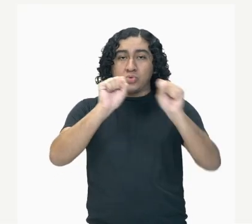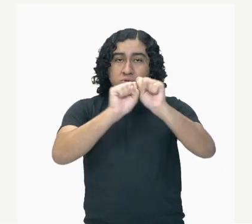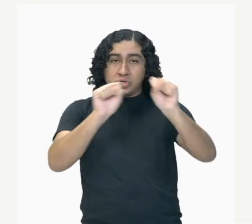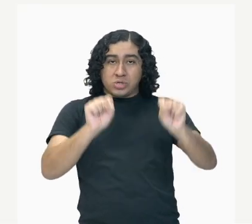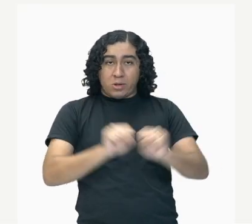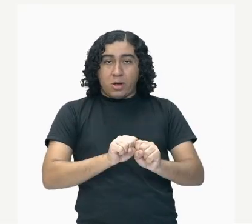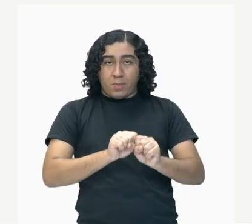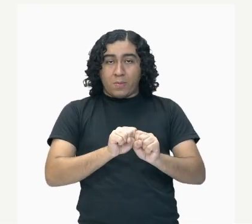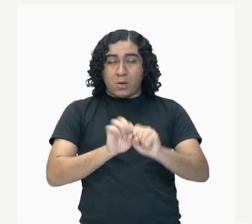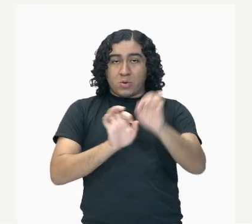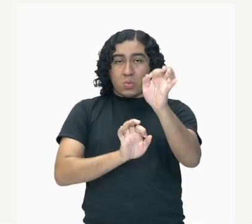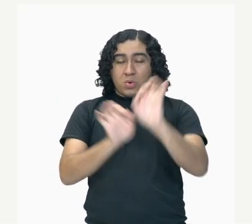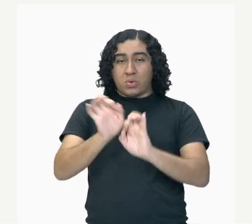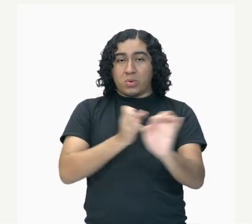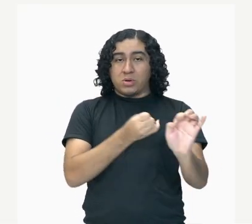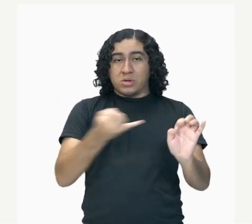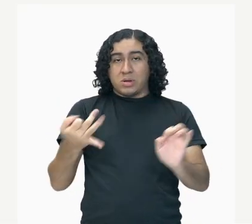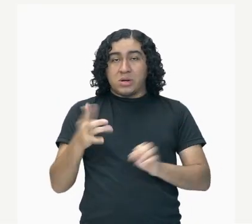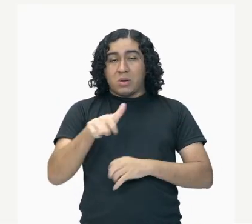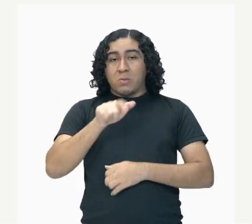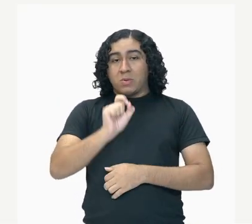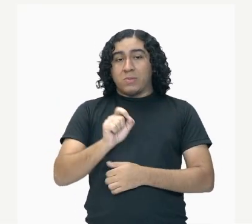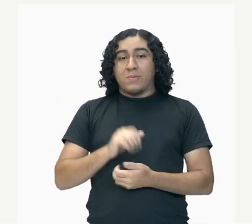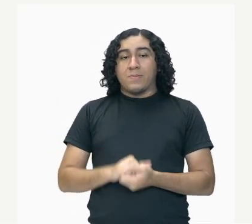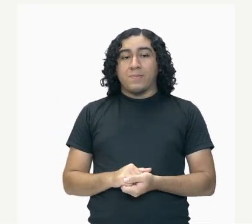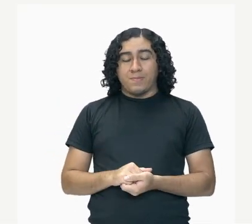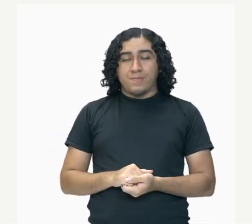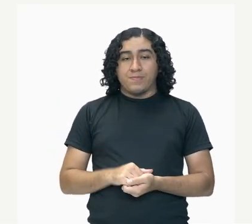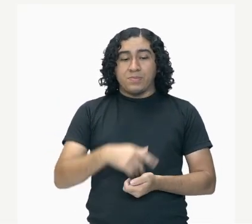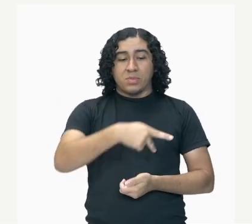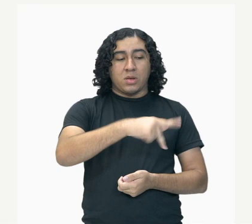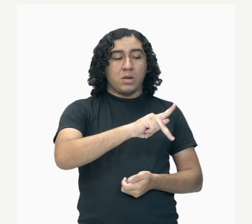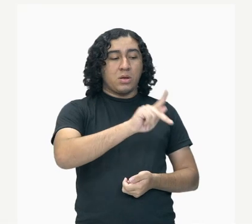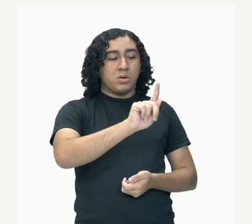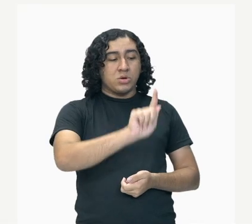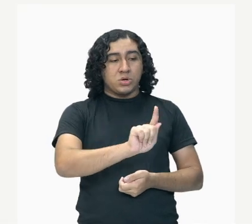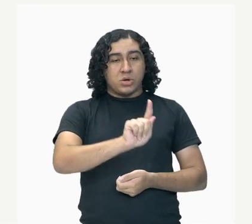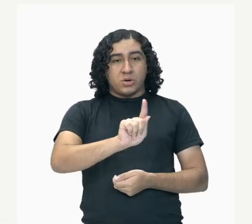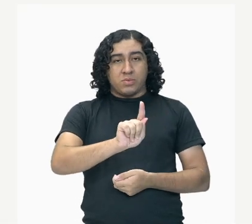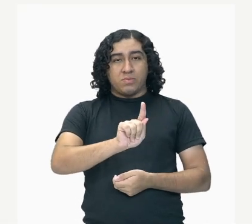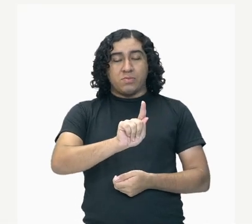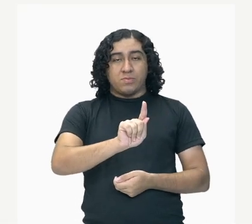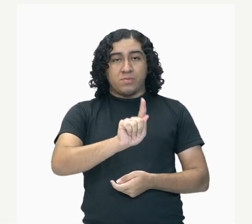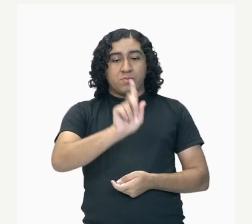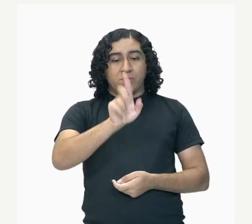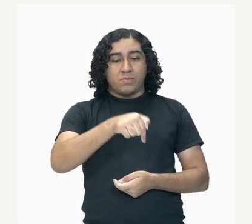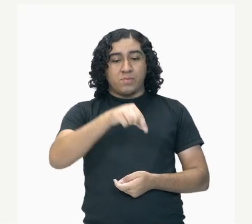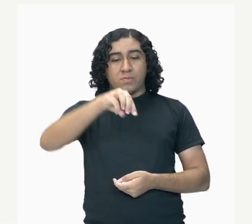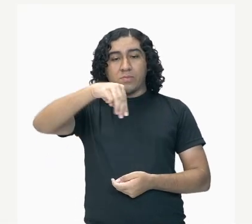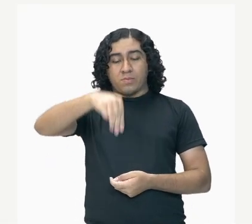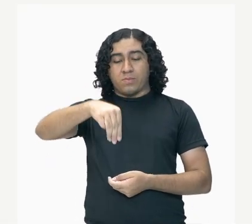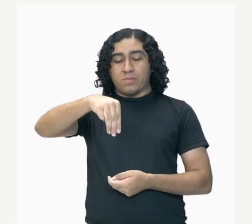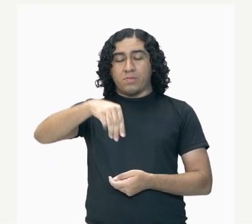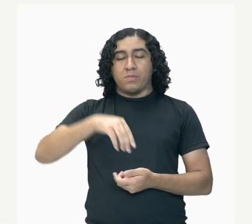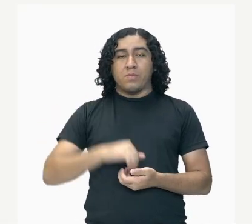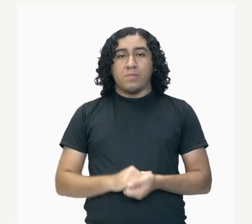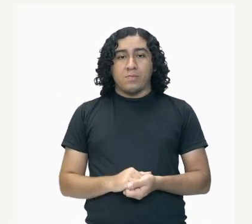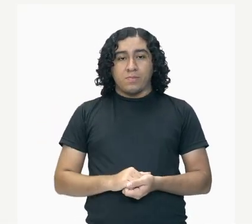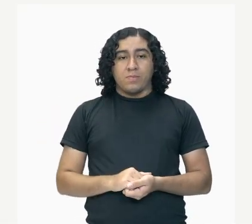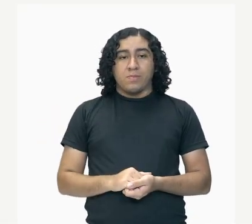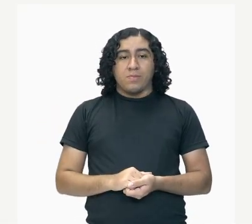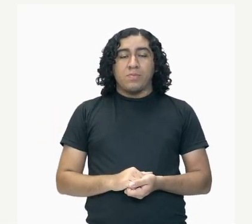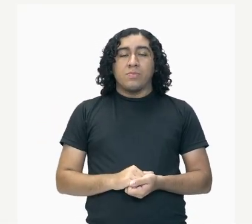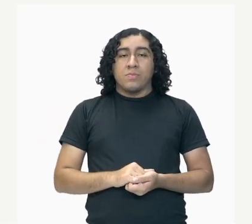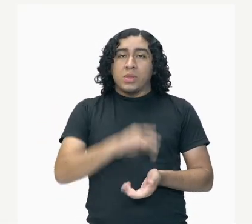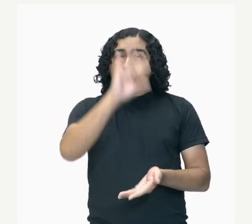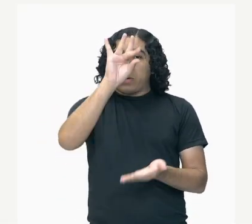unidades será a unidade da massa que é o quilograma por met então eu vou ter como unidade da